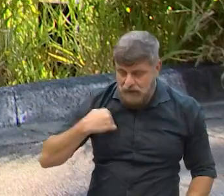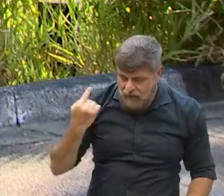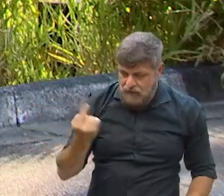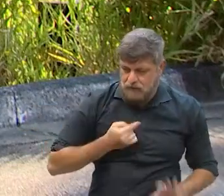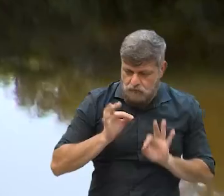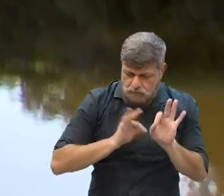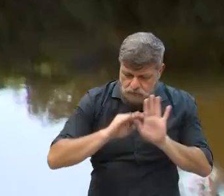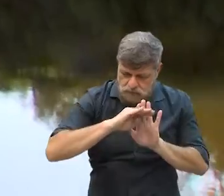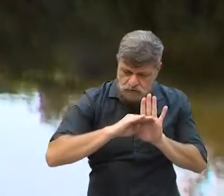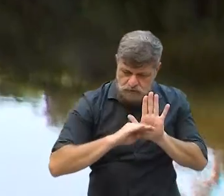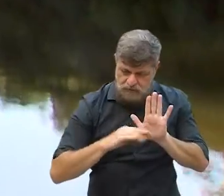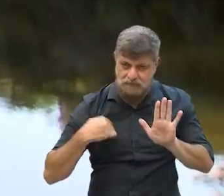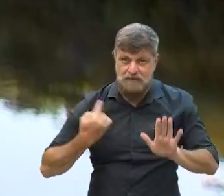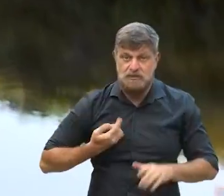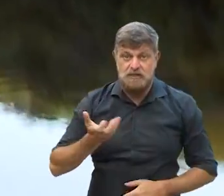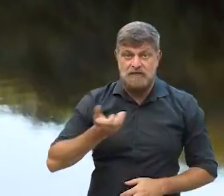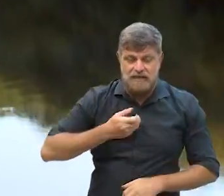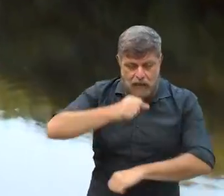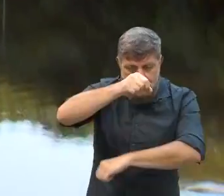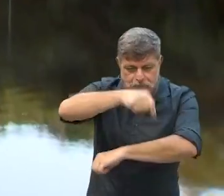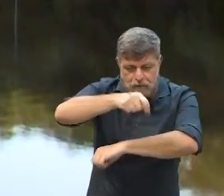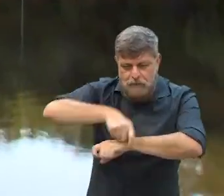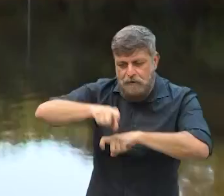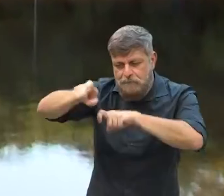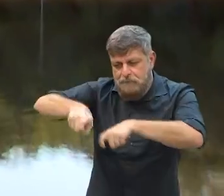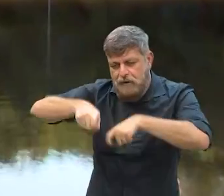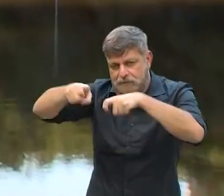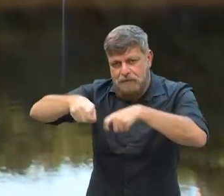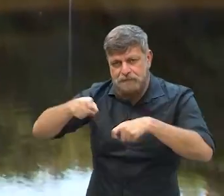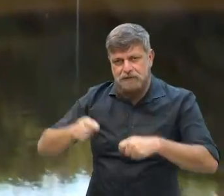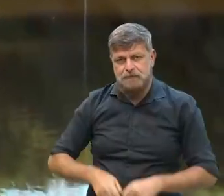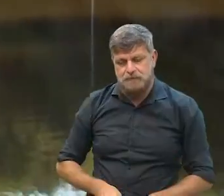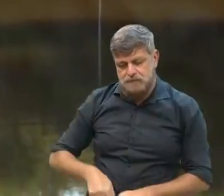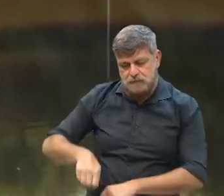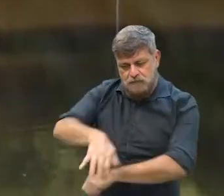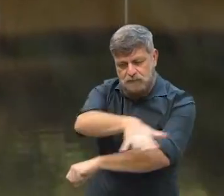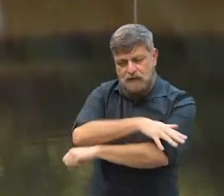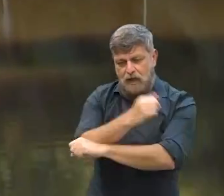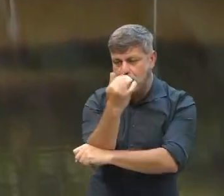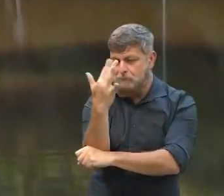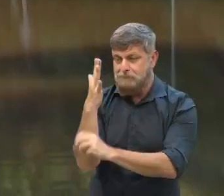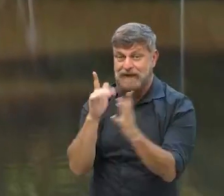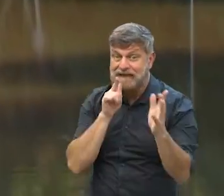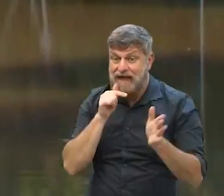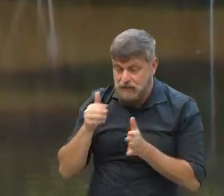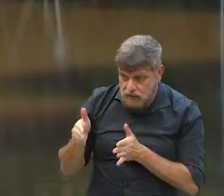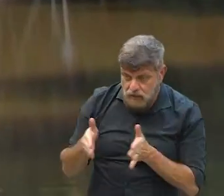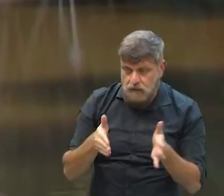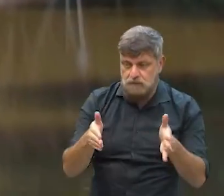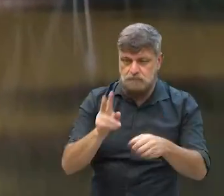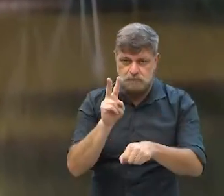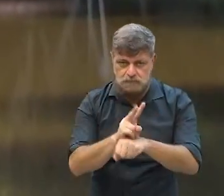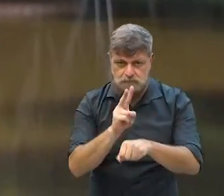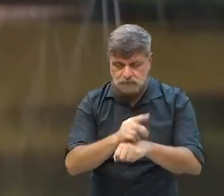com toda essa parte de reflorestamento, vegetação, mata e a preservação dos recursos hídricos. Então a gente